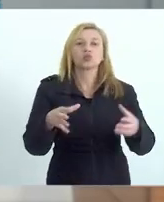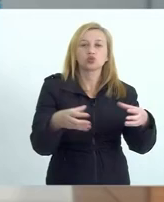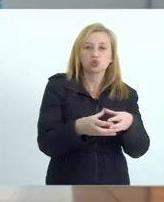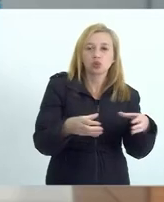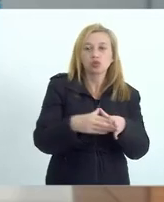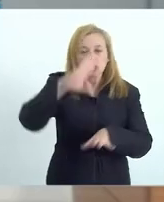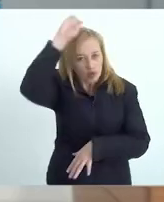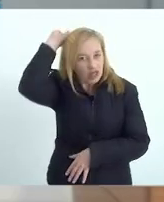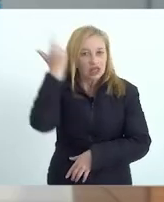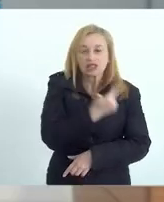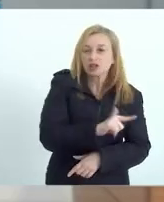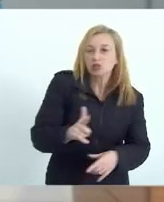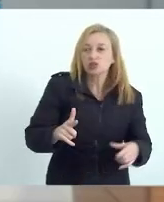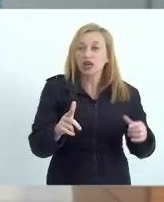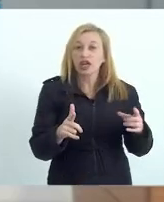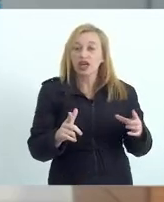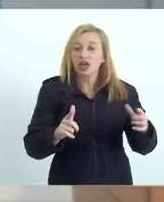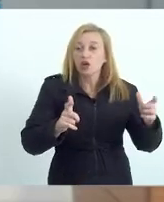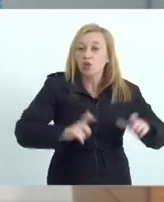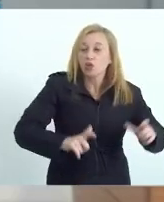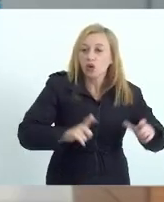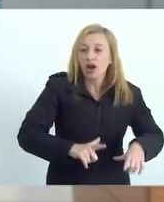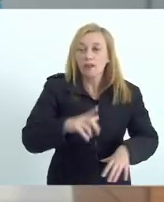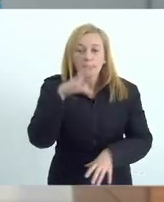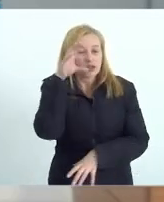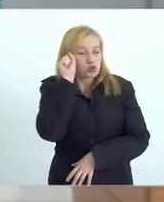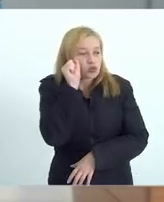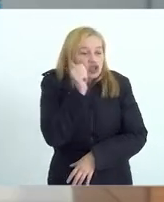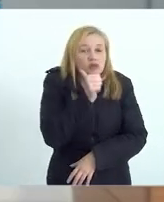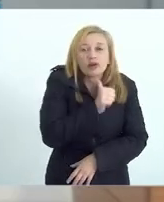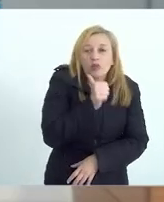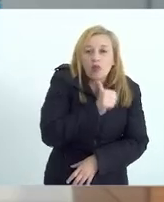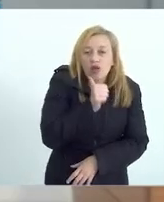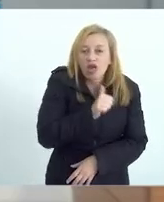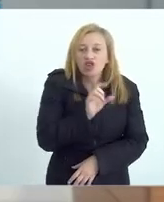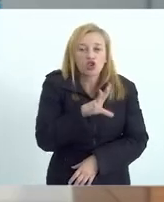Bombeiros sem alojamento masculino sem alojamento feminino